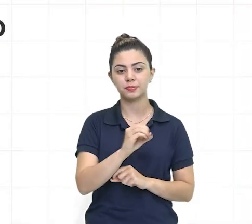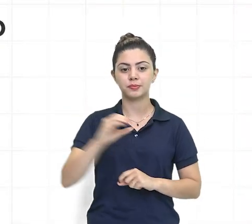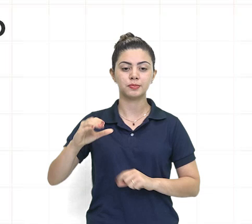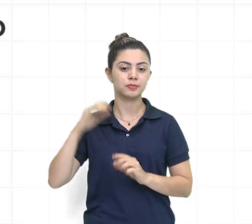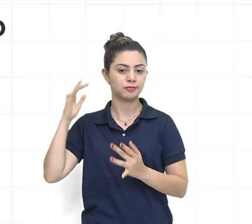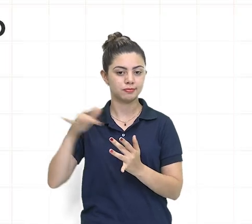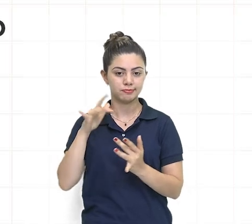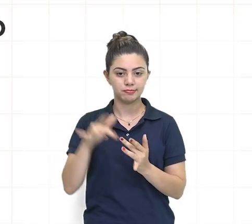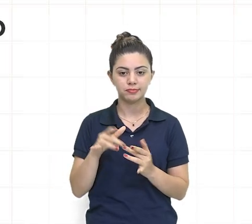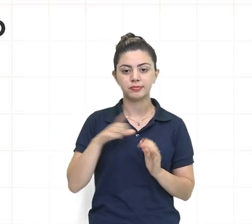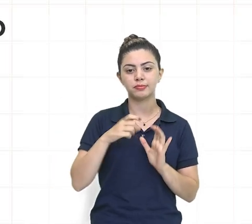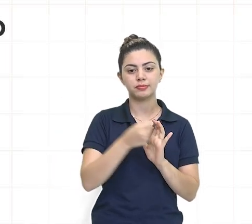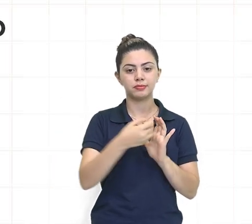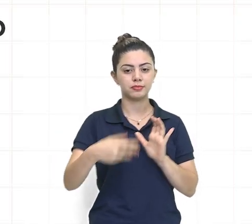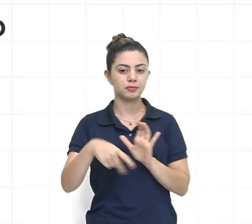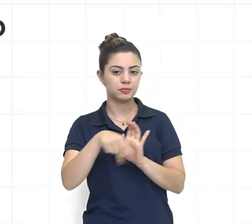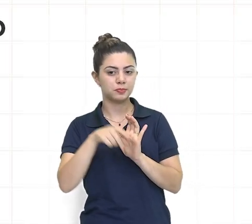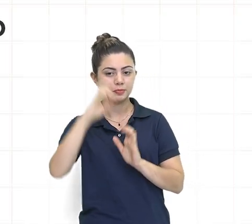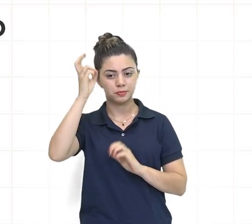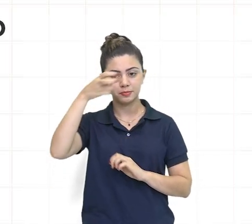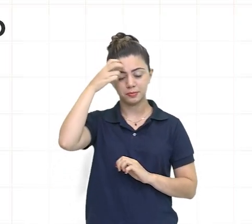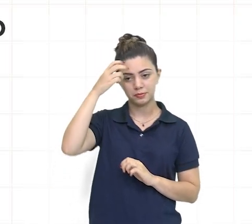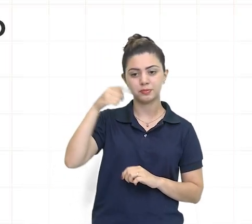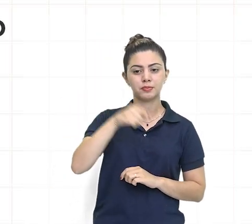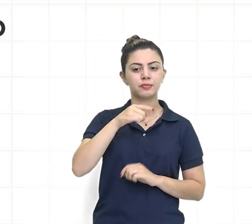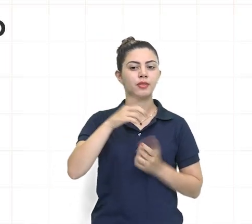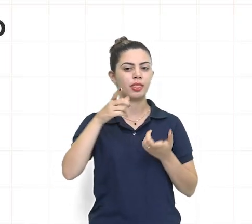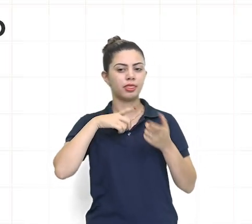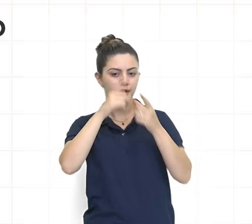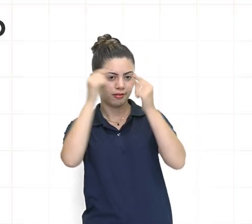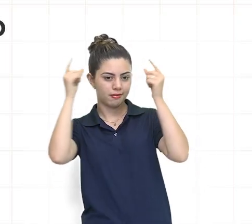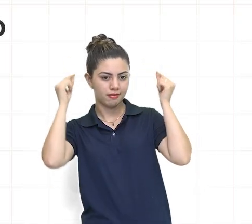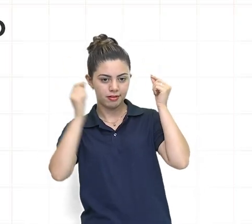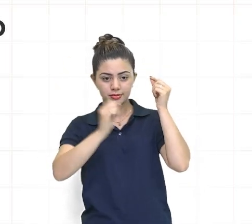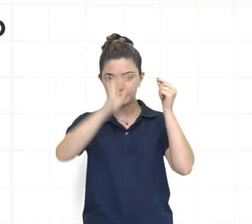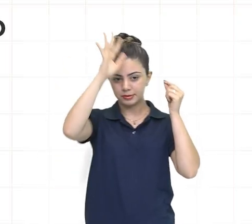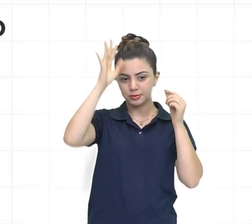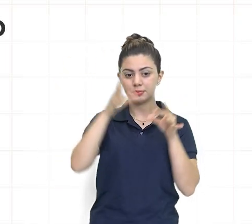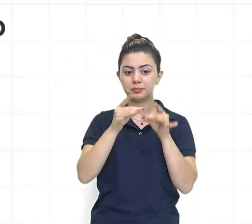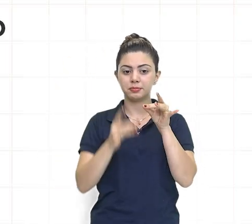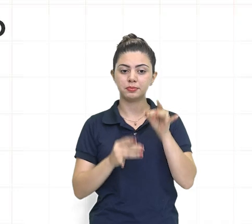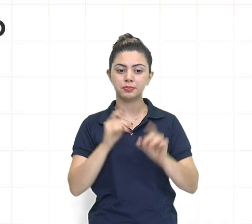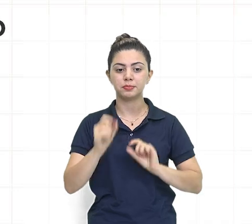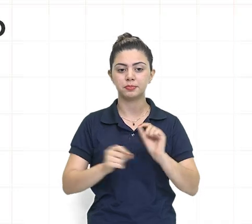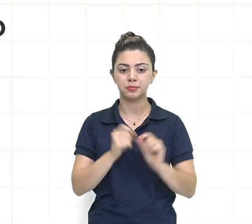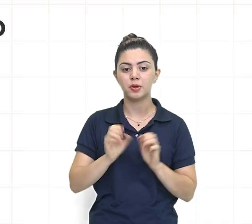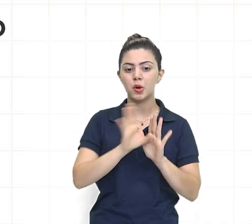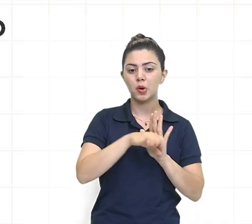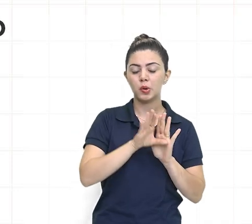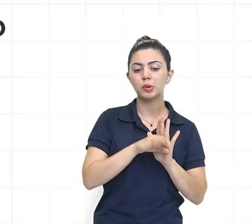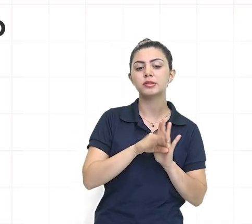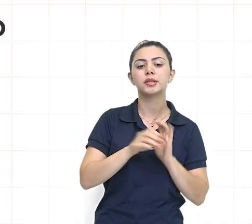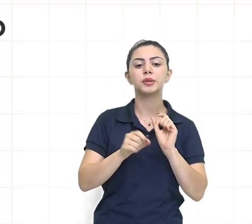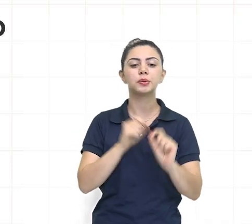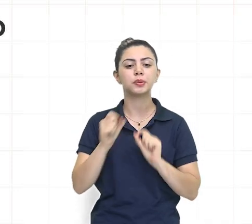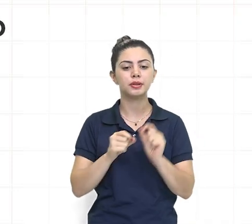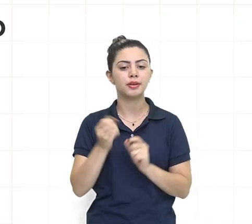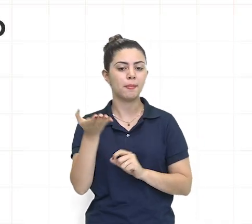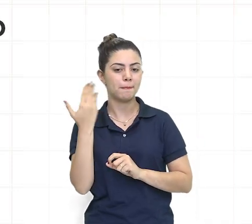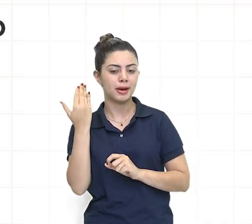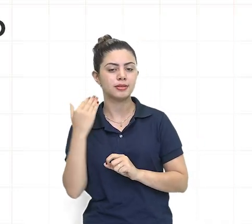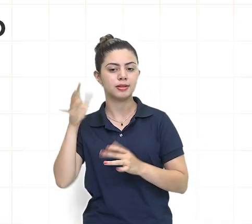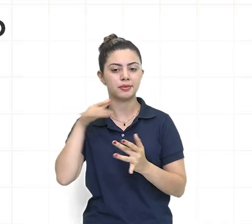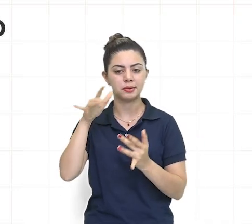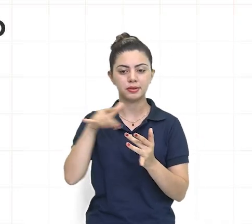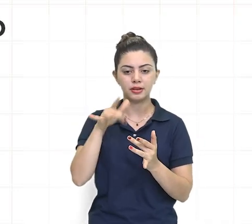o Ocidente Clássico, aspectos da cultura na Grécia e em Roma, detalhamento, conceito de antiguidade